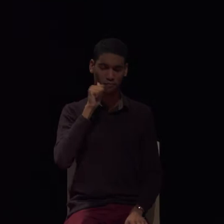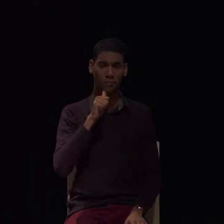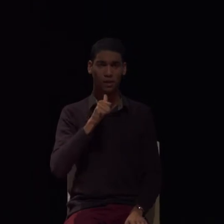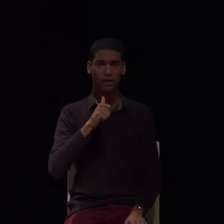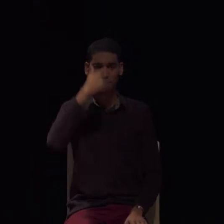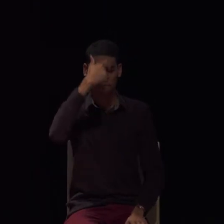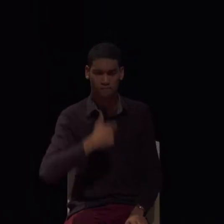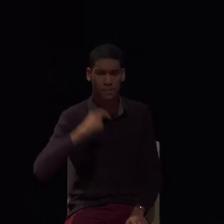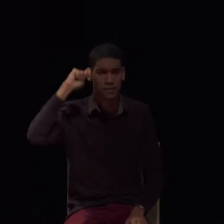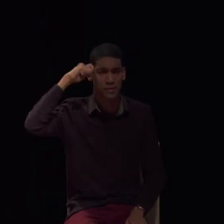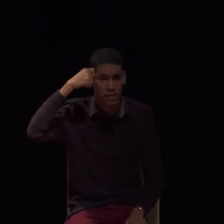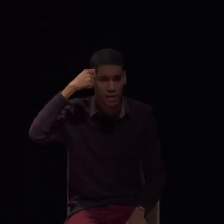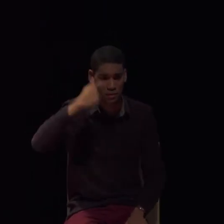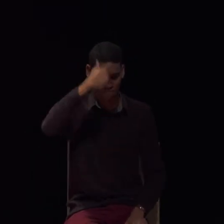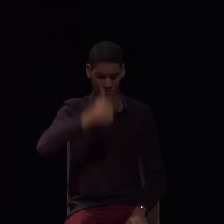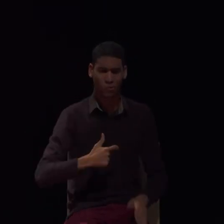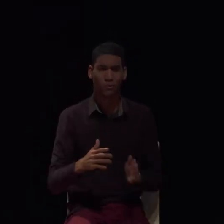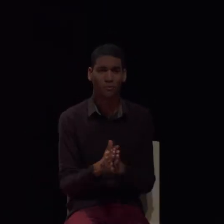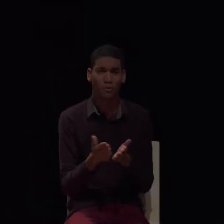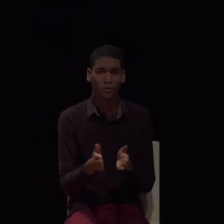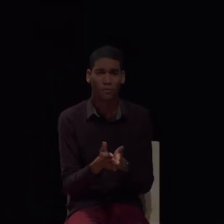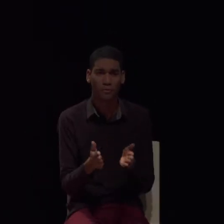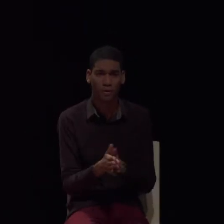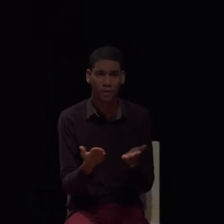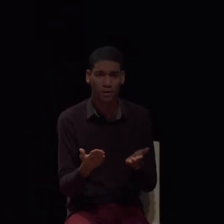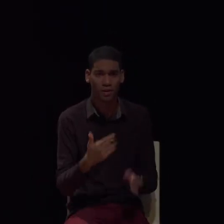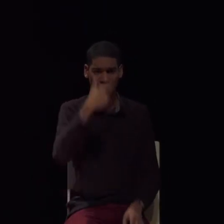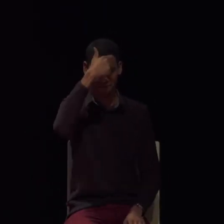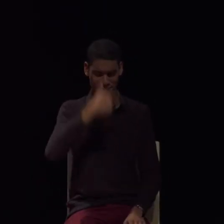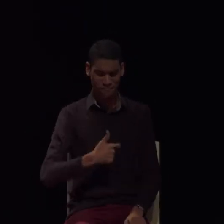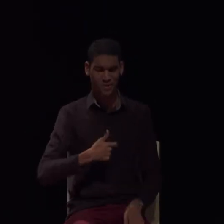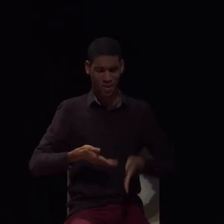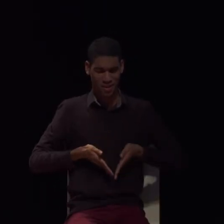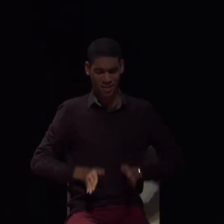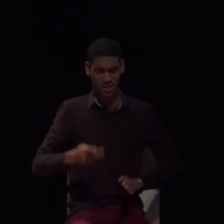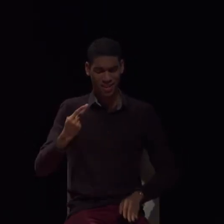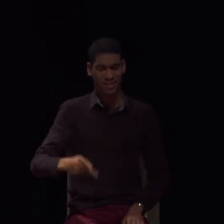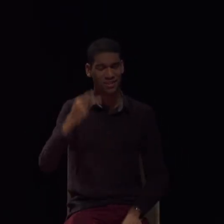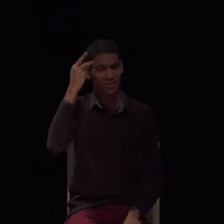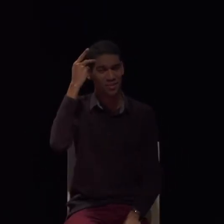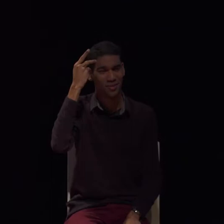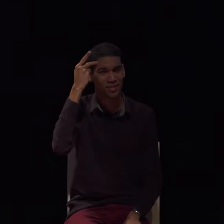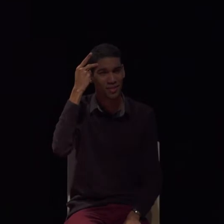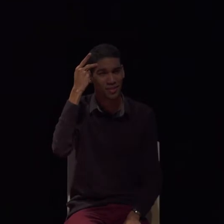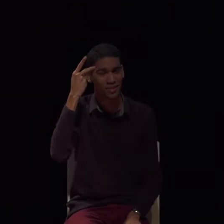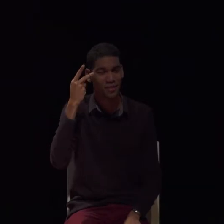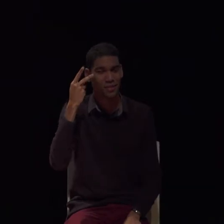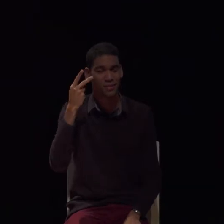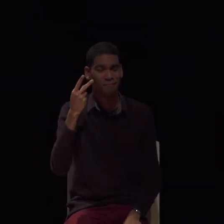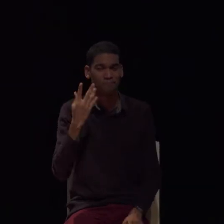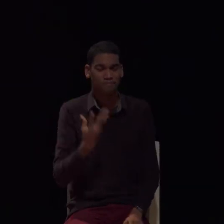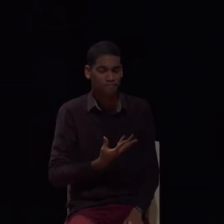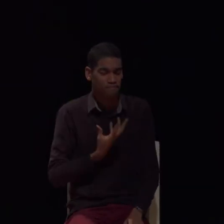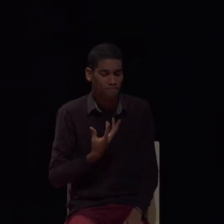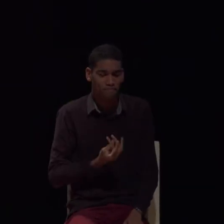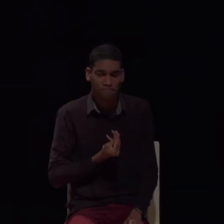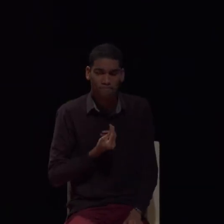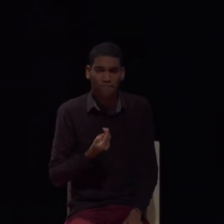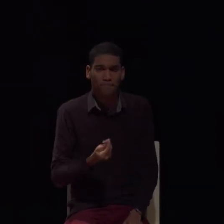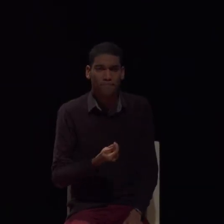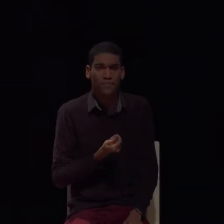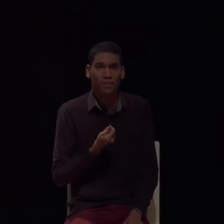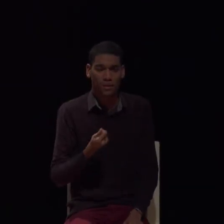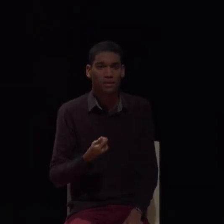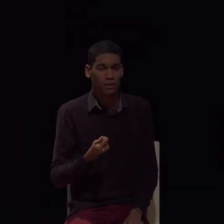pobre e paulistana eu tenho um incentivo a mais para